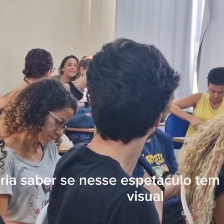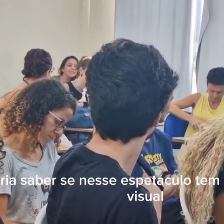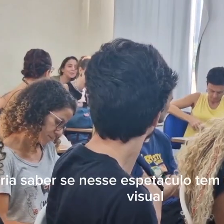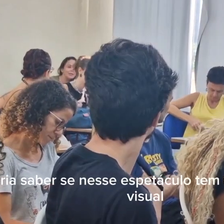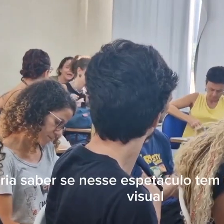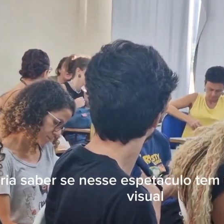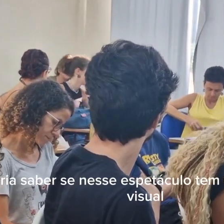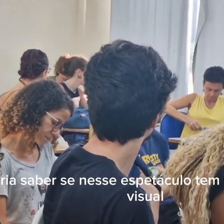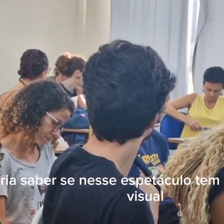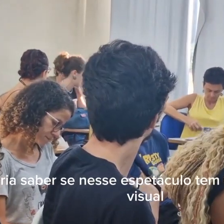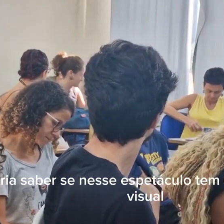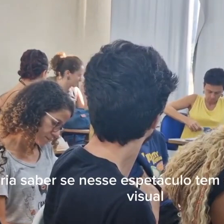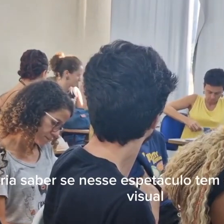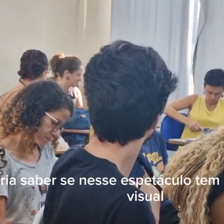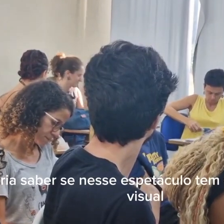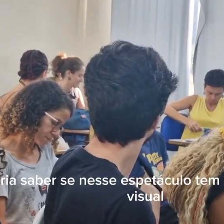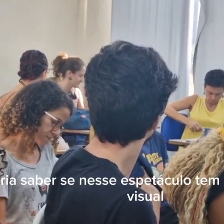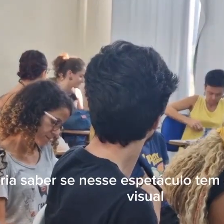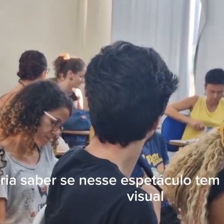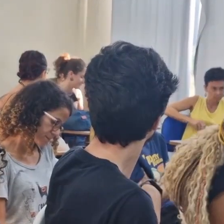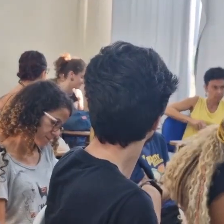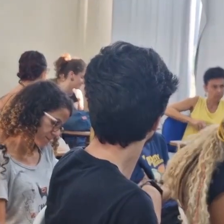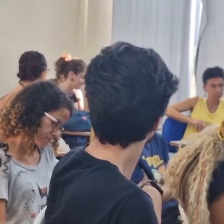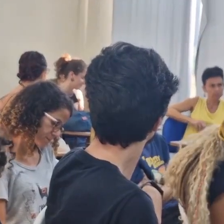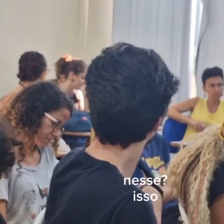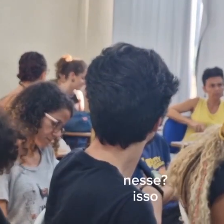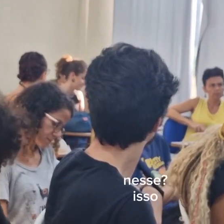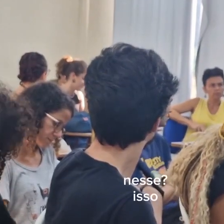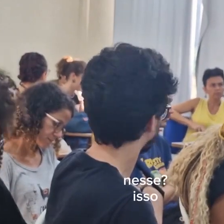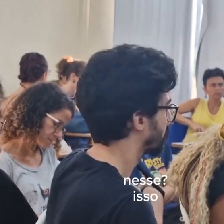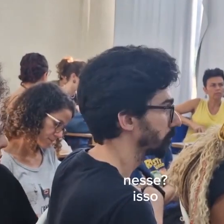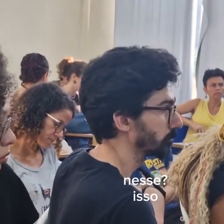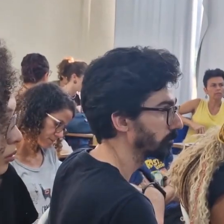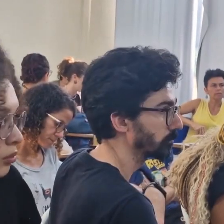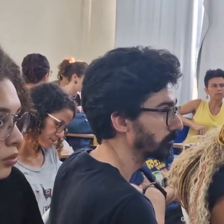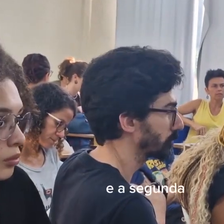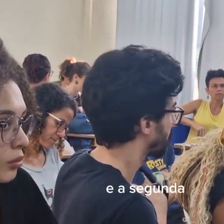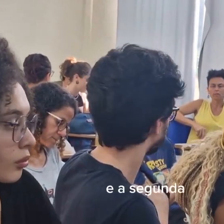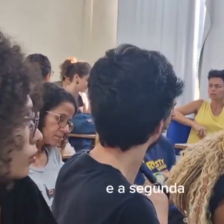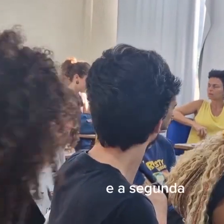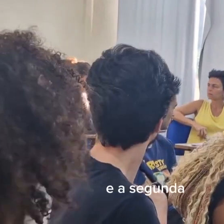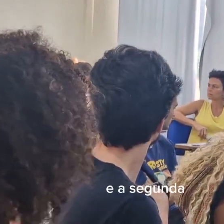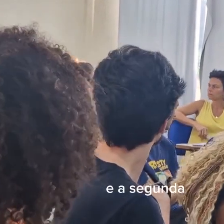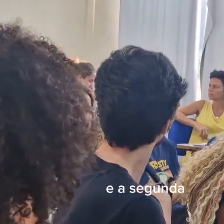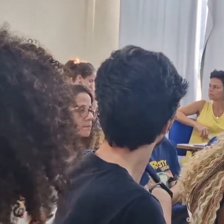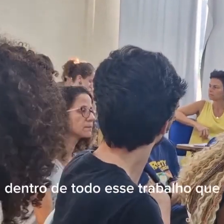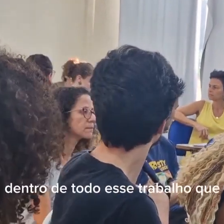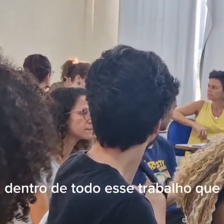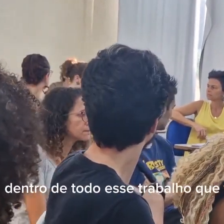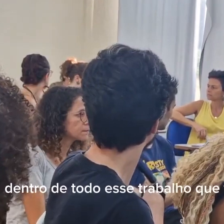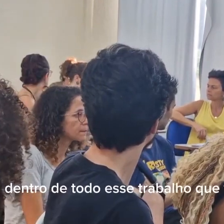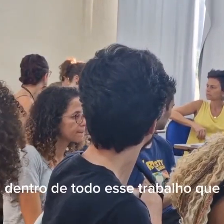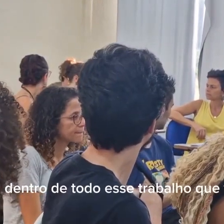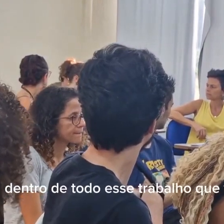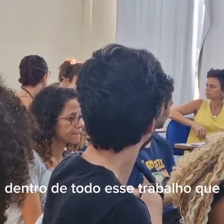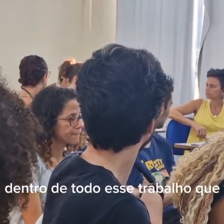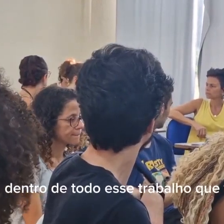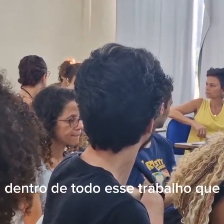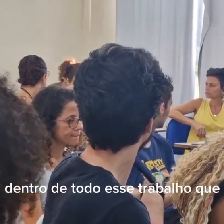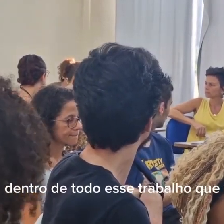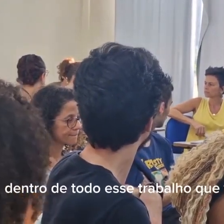saber se nesse espetáculo tem algum deficiente visual. Nesse? Isso. E a segunda é